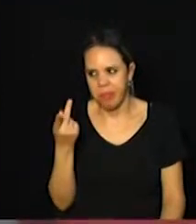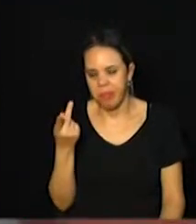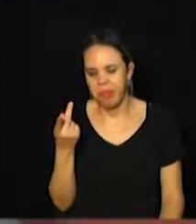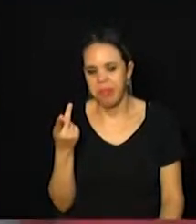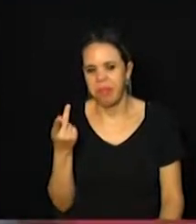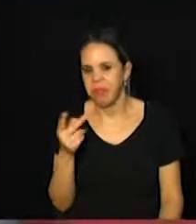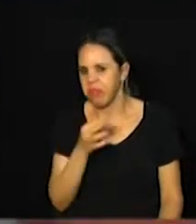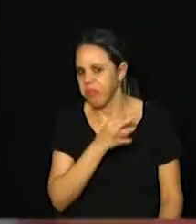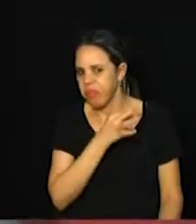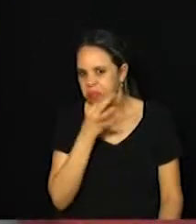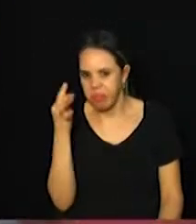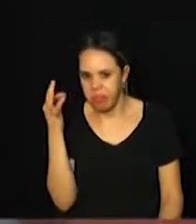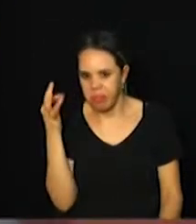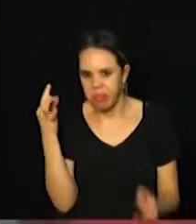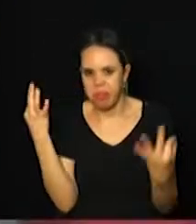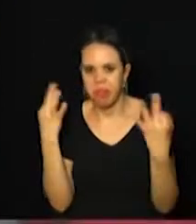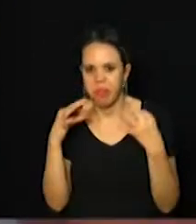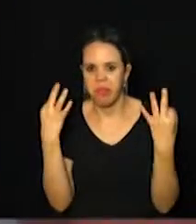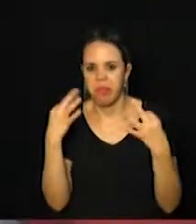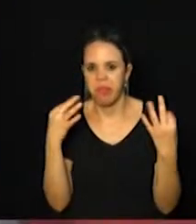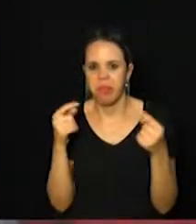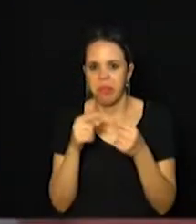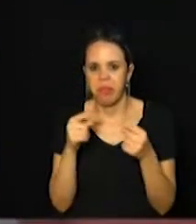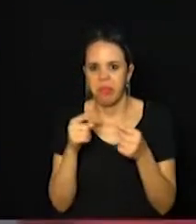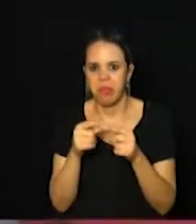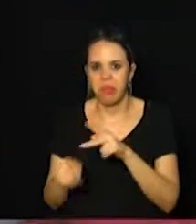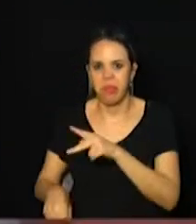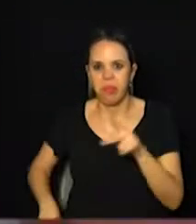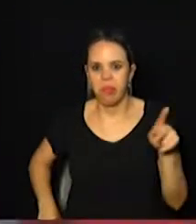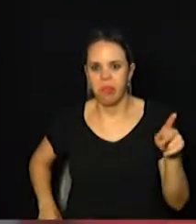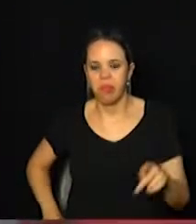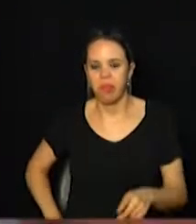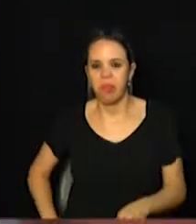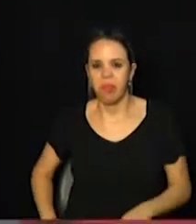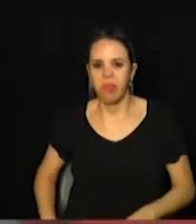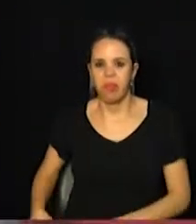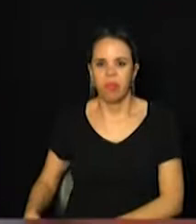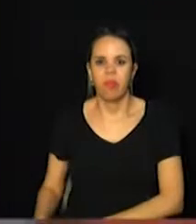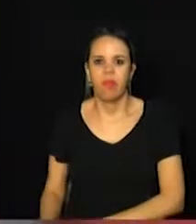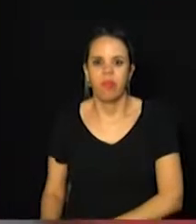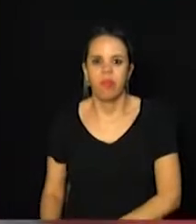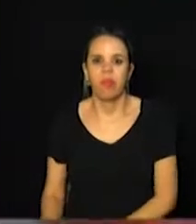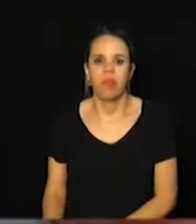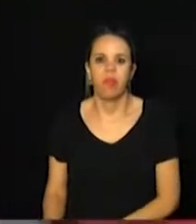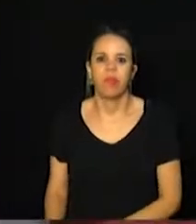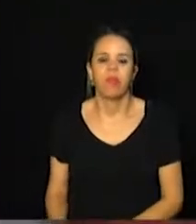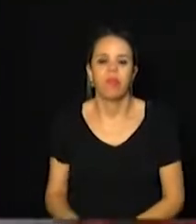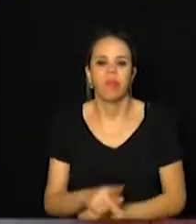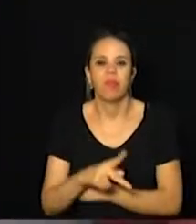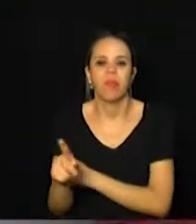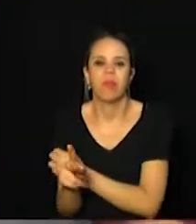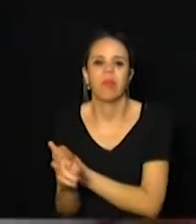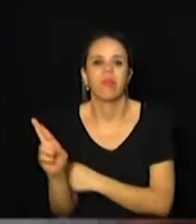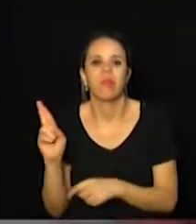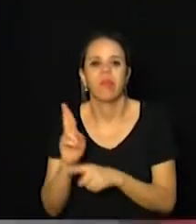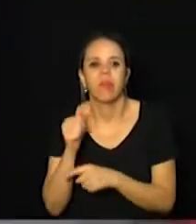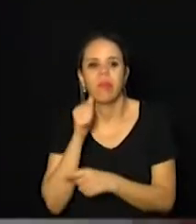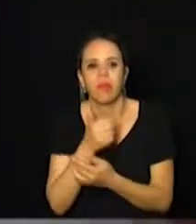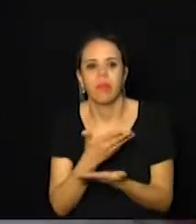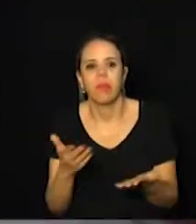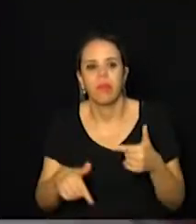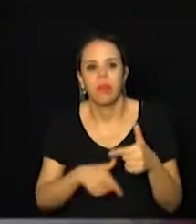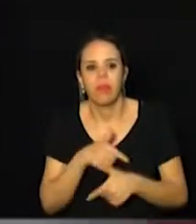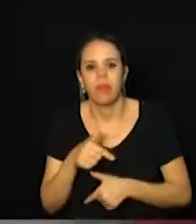falou muito bem além de presidenta do sinpospetro representando todas as mulheres